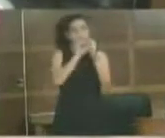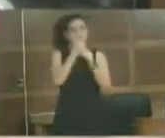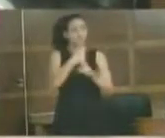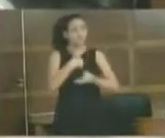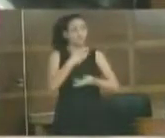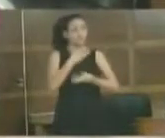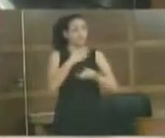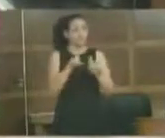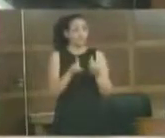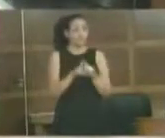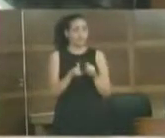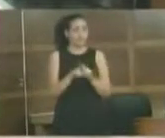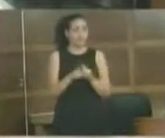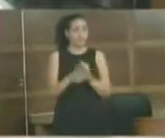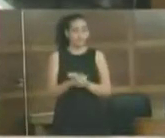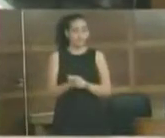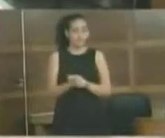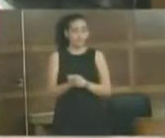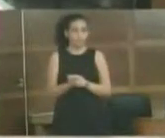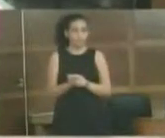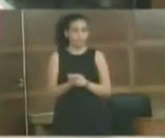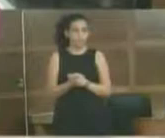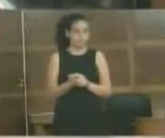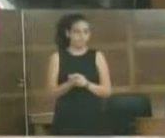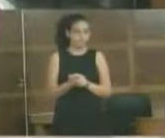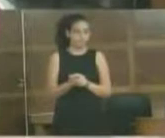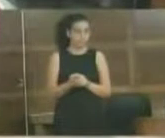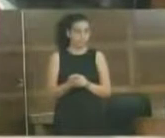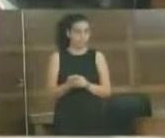aqui também deixar aqui